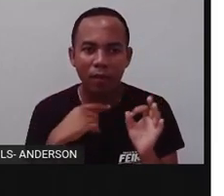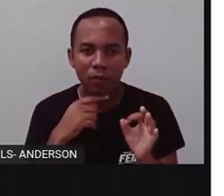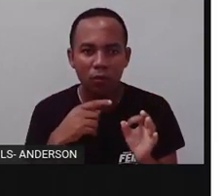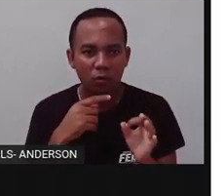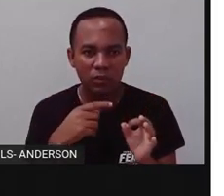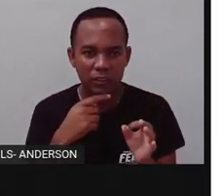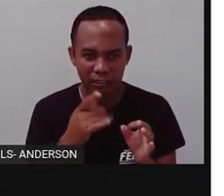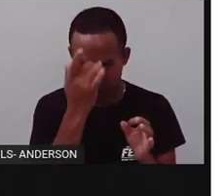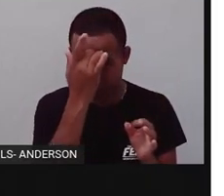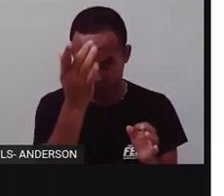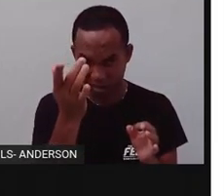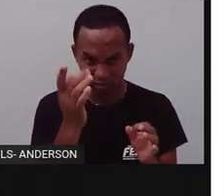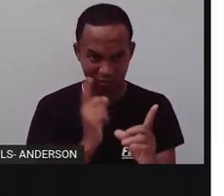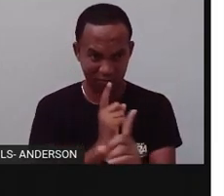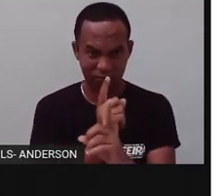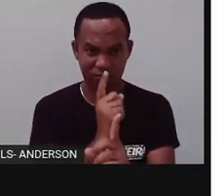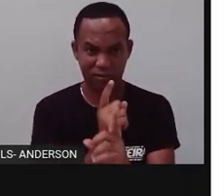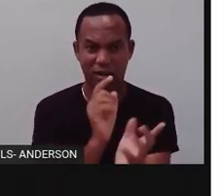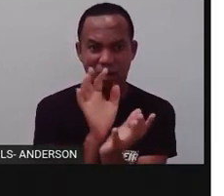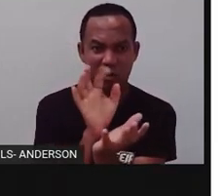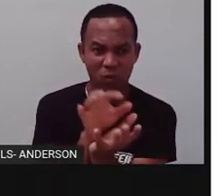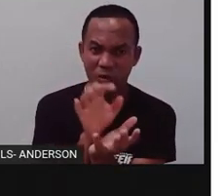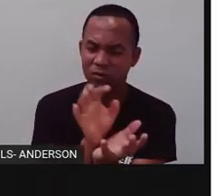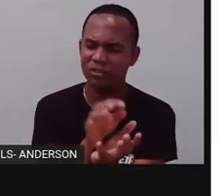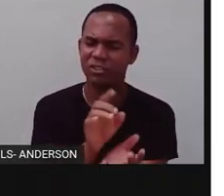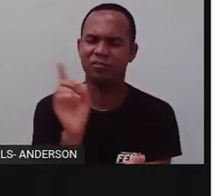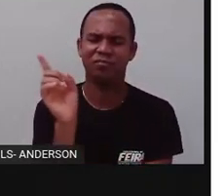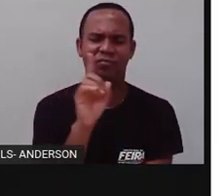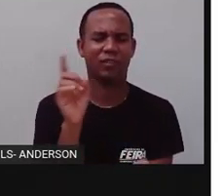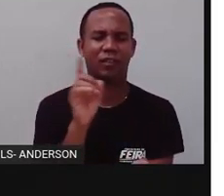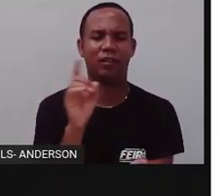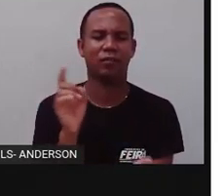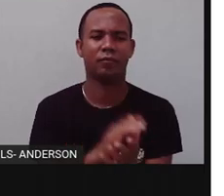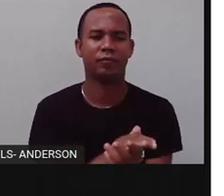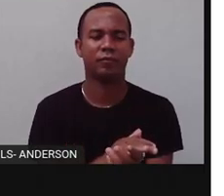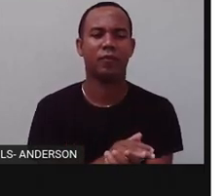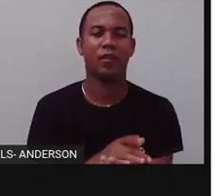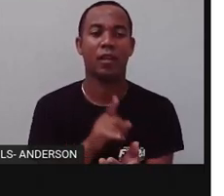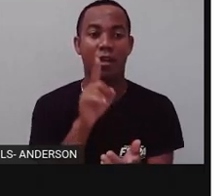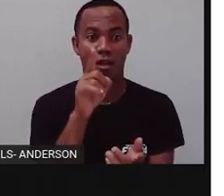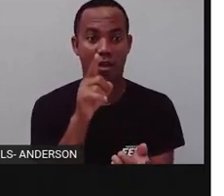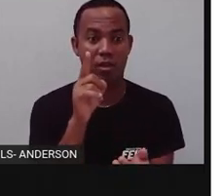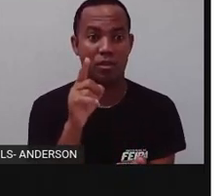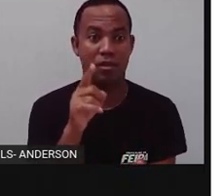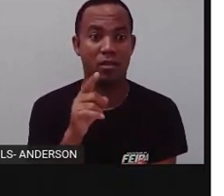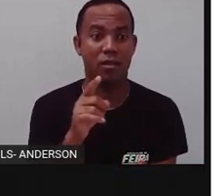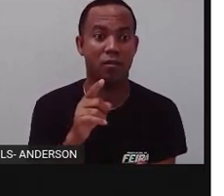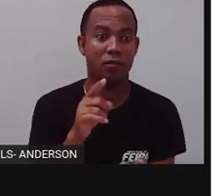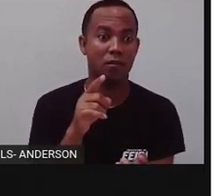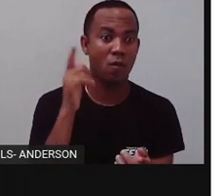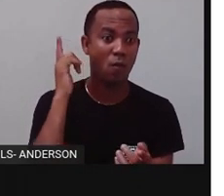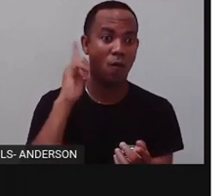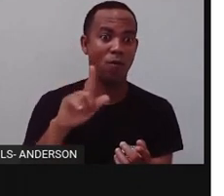tão fácil assim encontrar um crocodilo e ele teve o quê? Ele teve sorte.